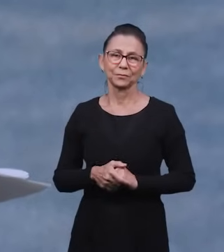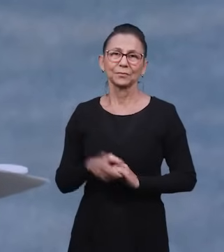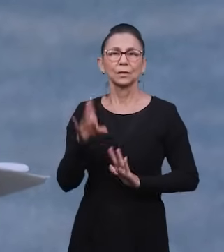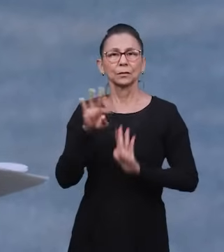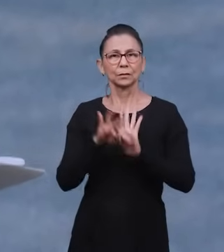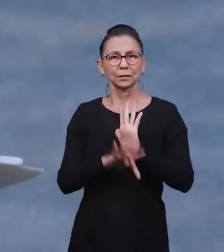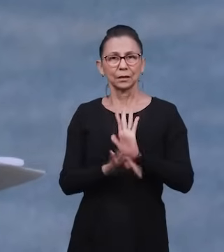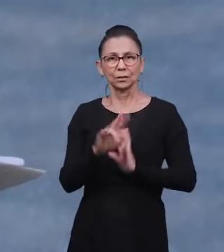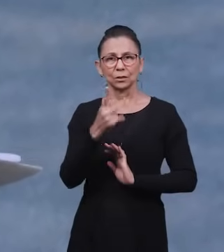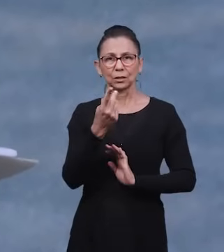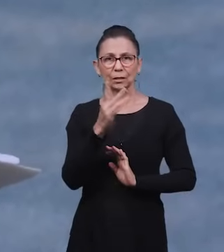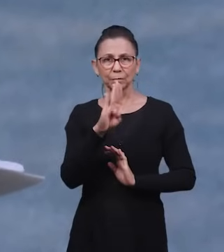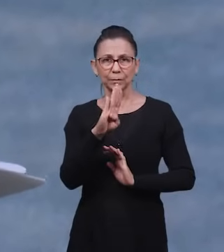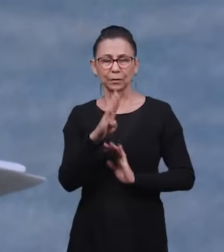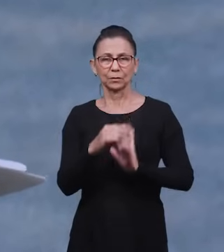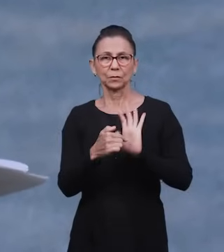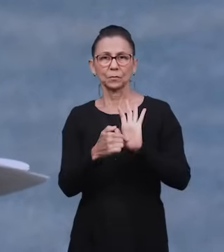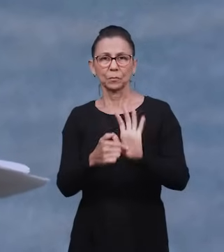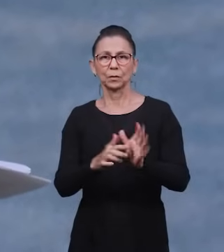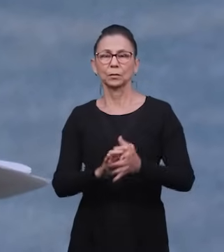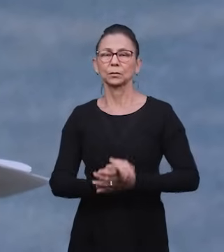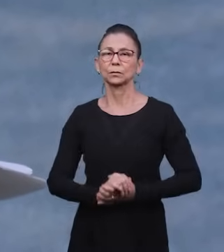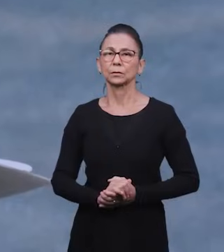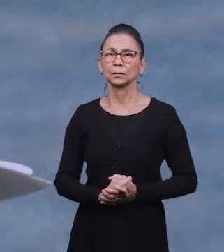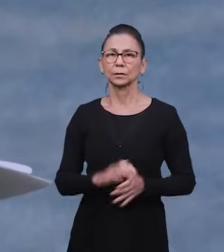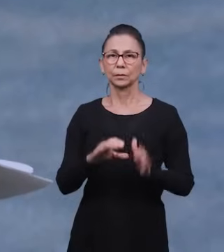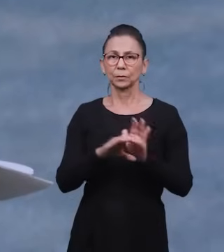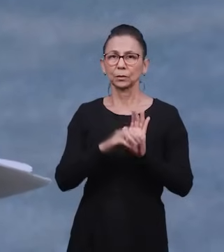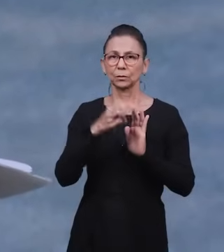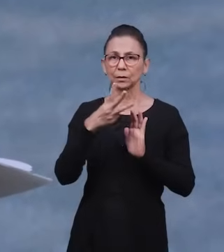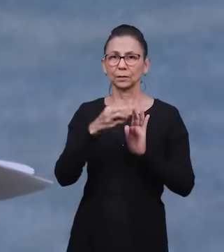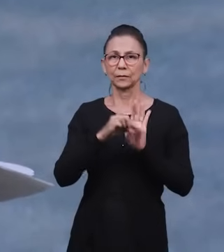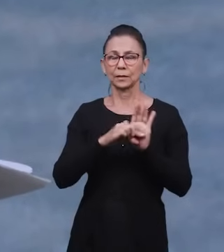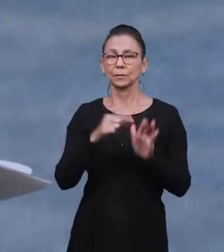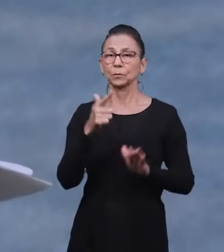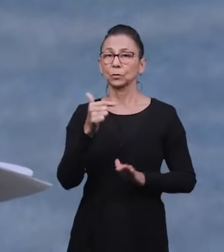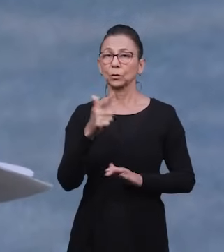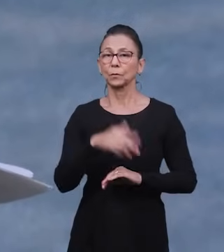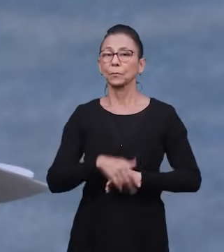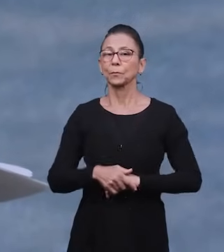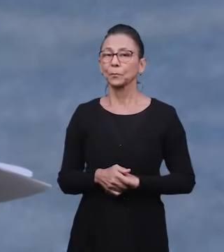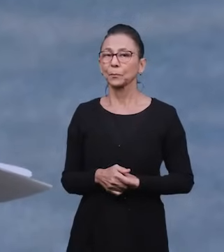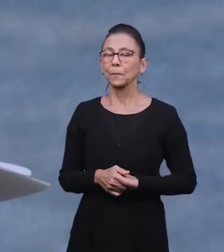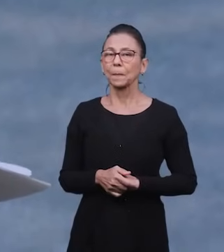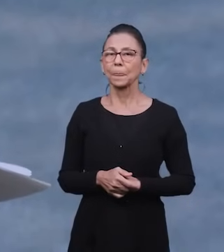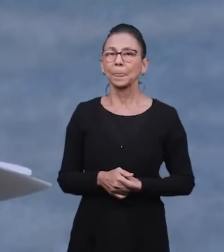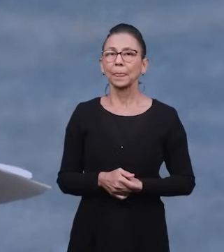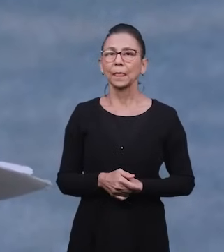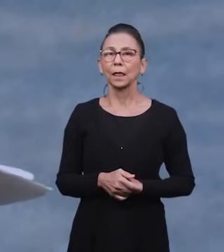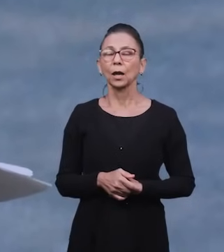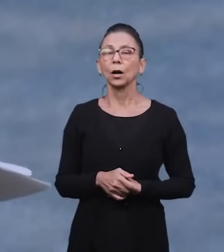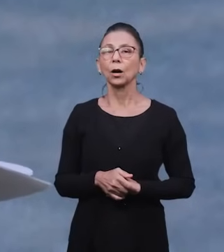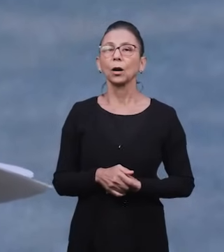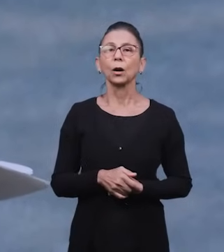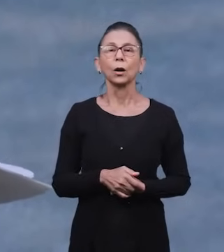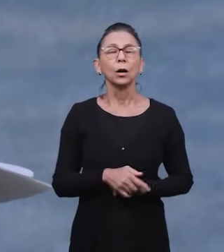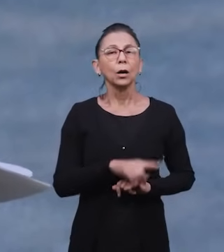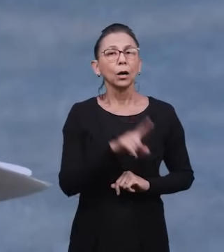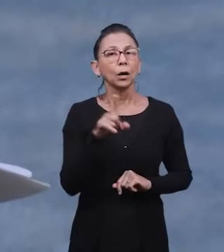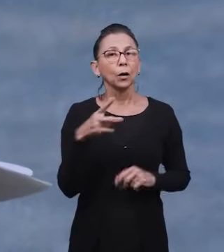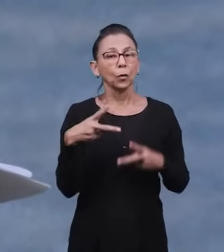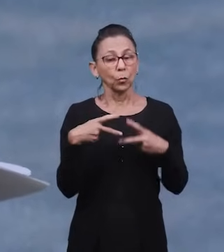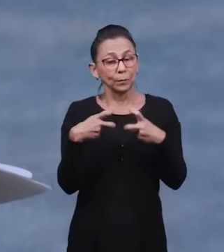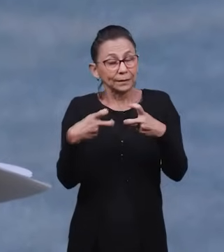gratidão. Por isso tem um texto em Hebreus que ele fala o seguinte: vede, irmão, Hebreus 3,12, vede que nunca haja em